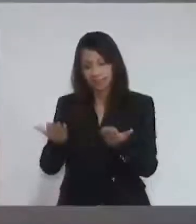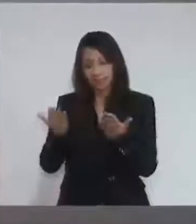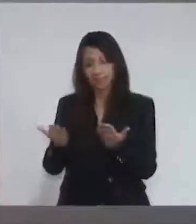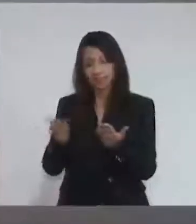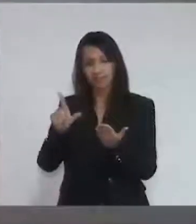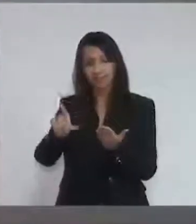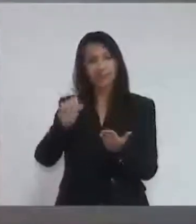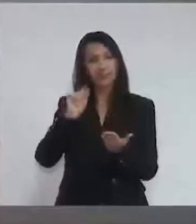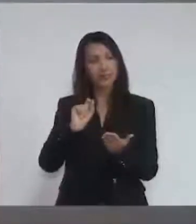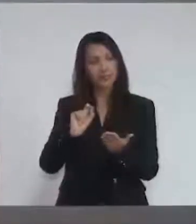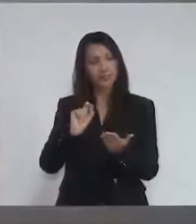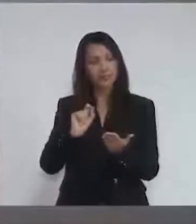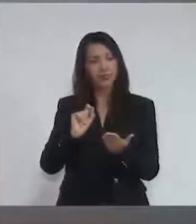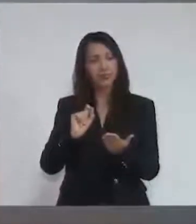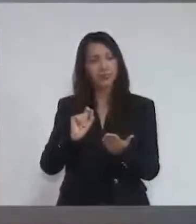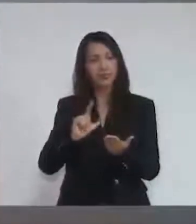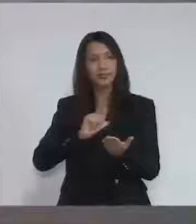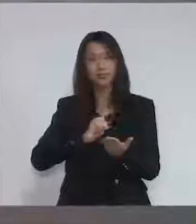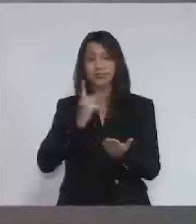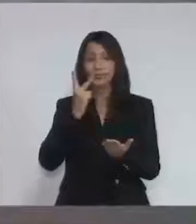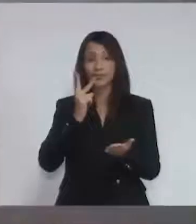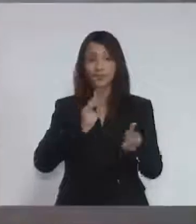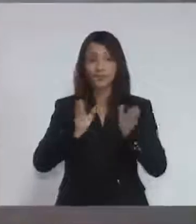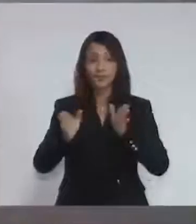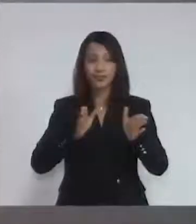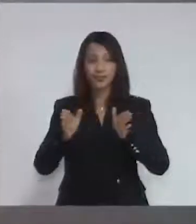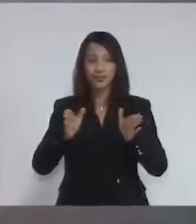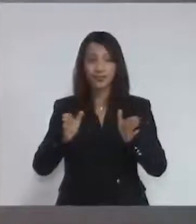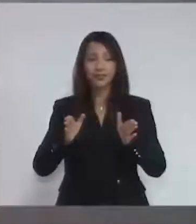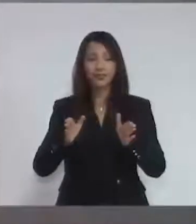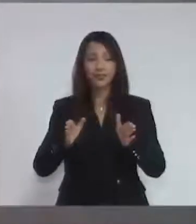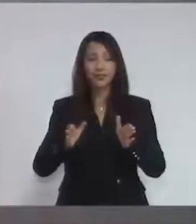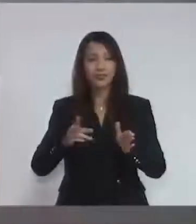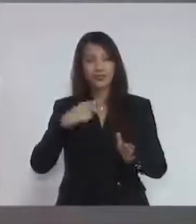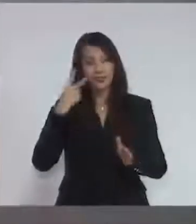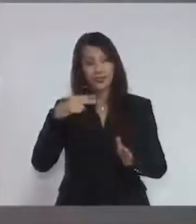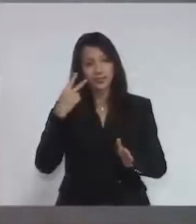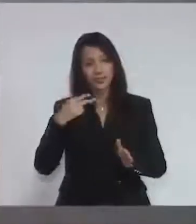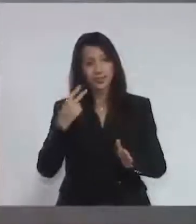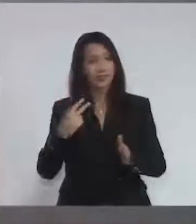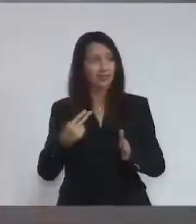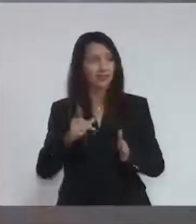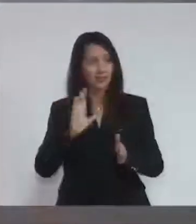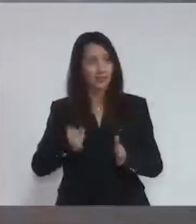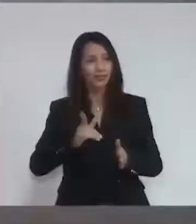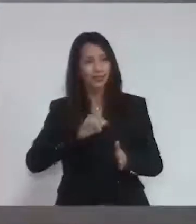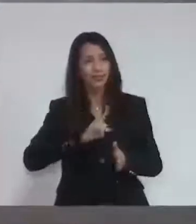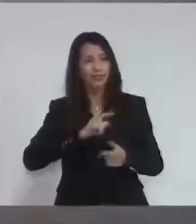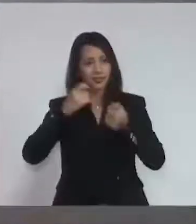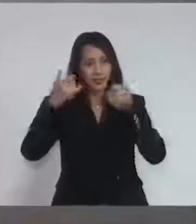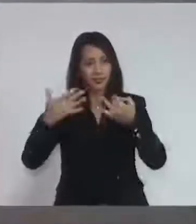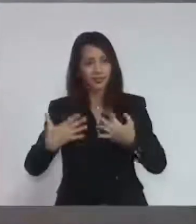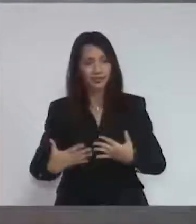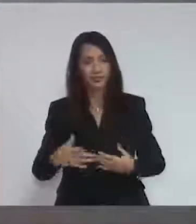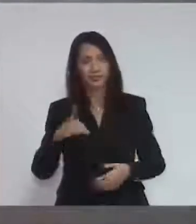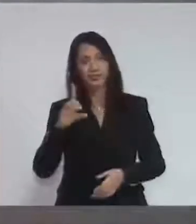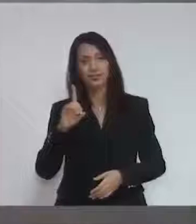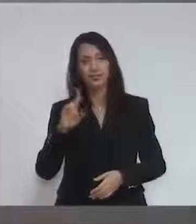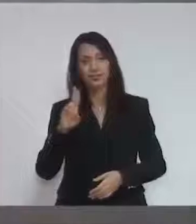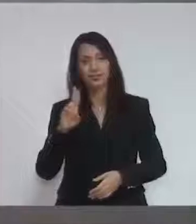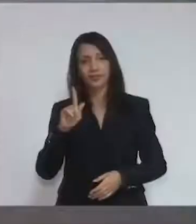decidiu. Agora, tem duas questões que são elementares, o vereador do Gelme já as colocou aqui.